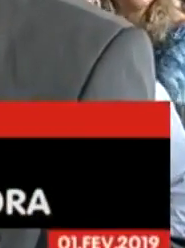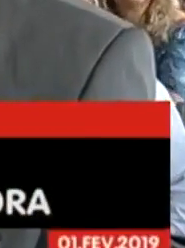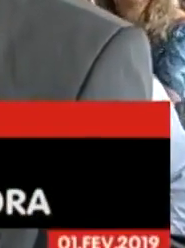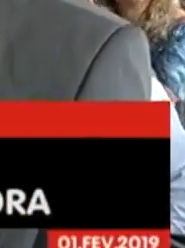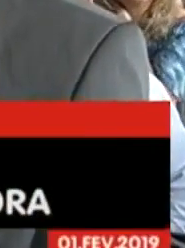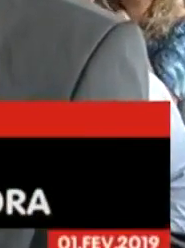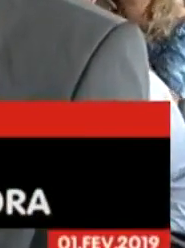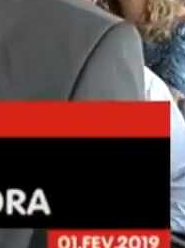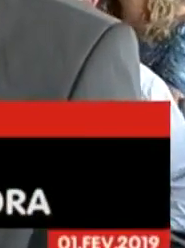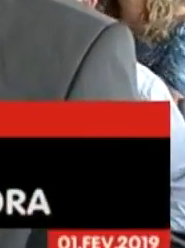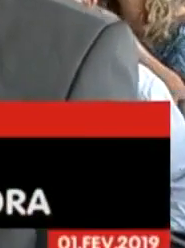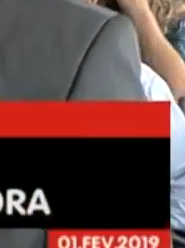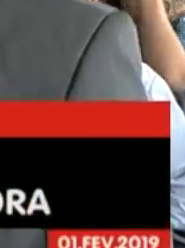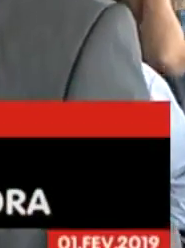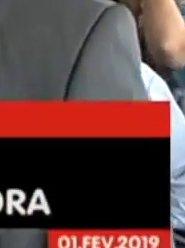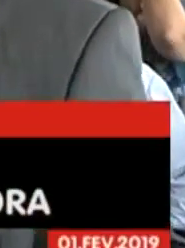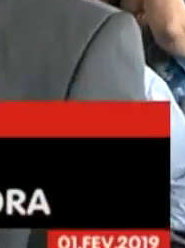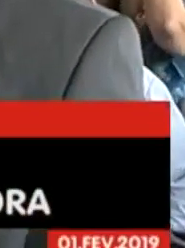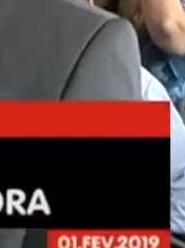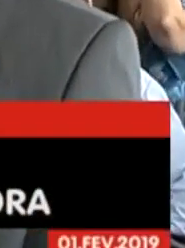uma esperança que ele possa